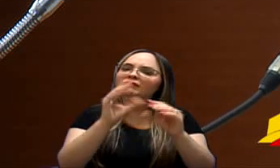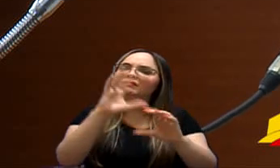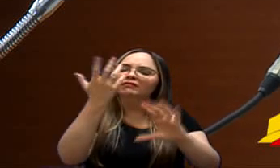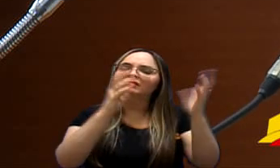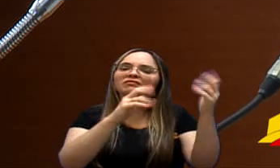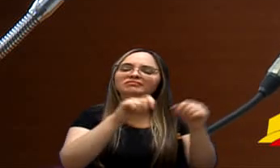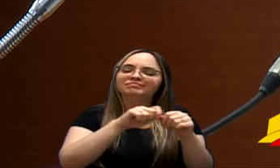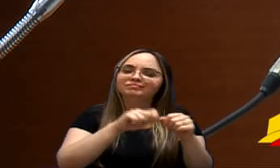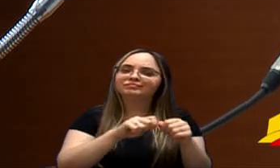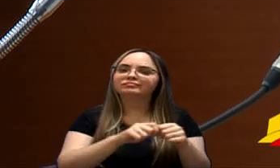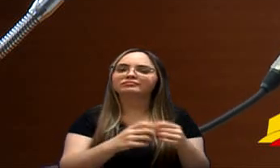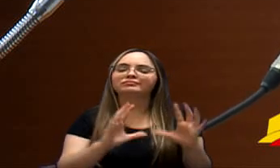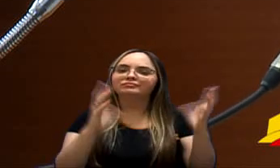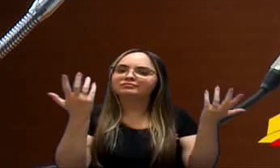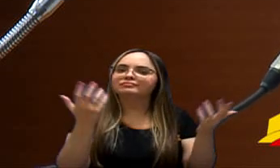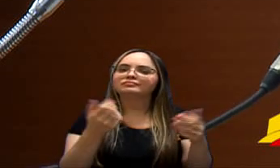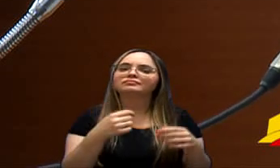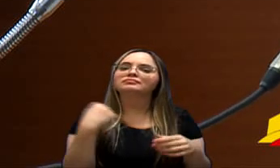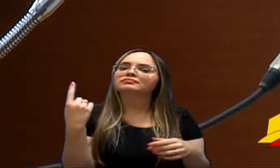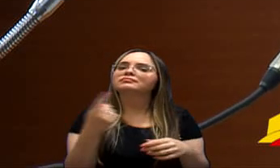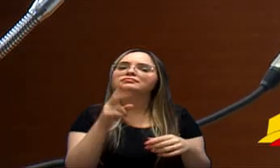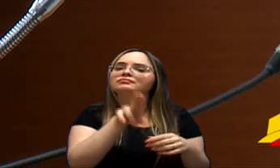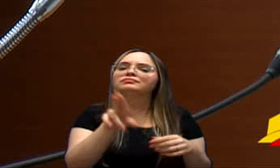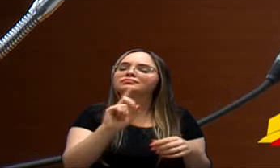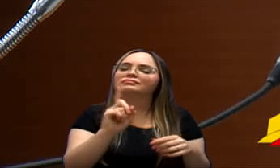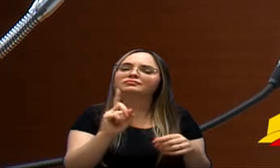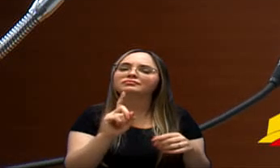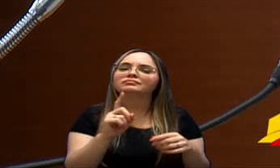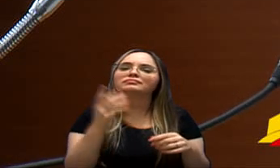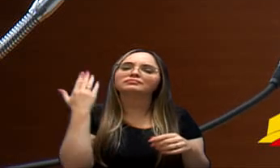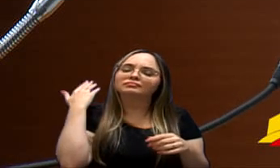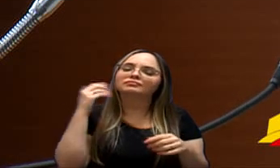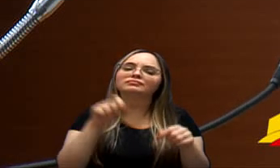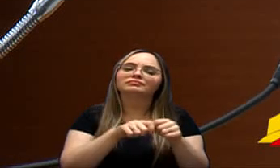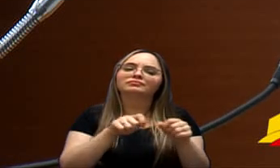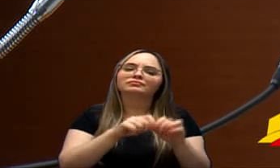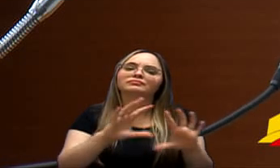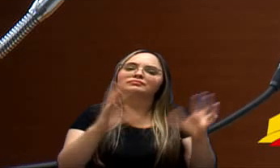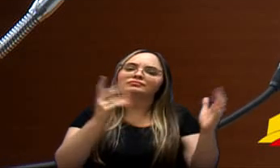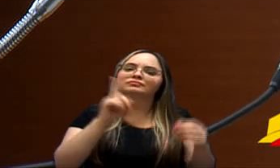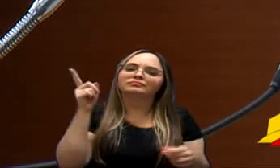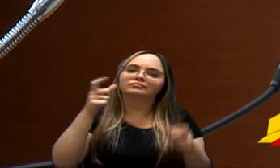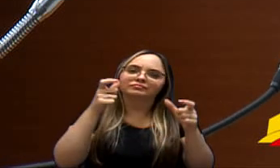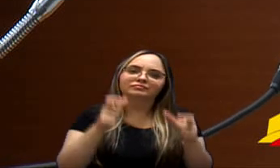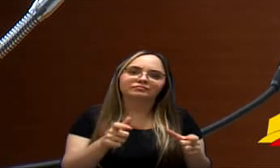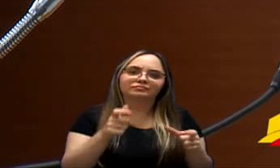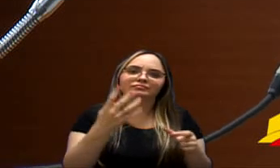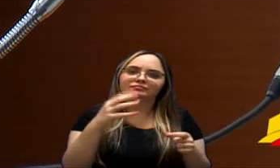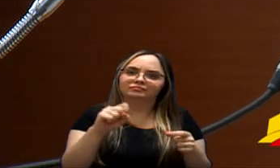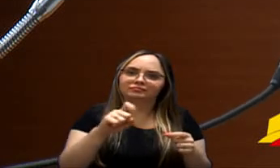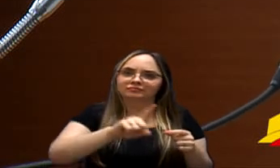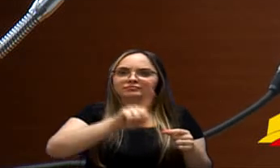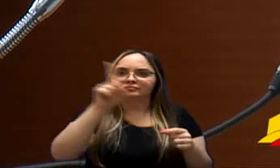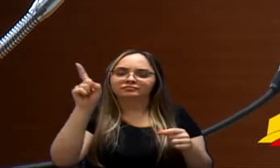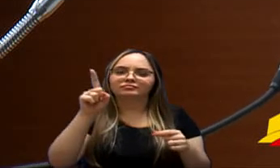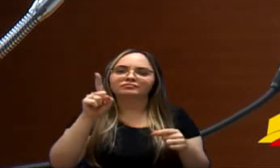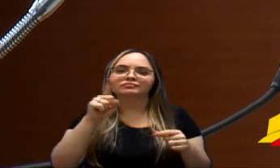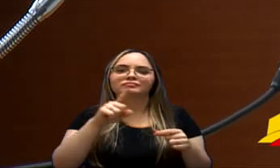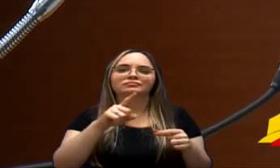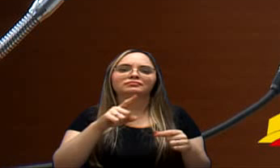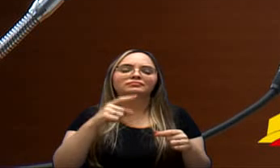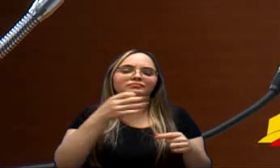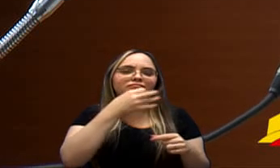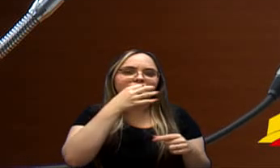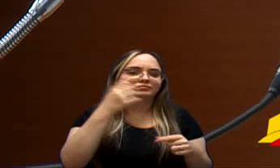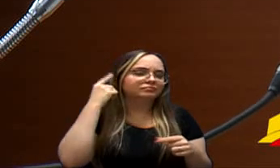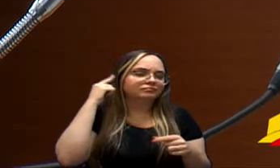se faz, por que nós não utilizamos? Outro dia fizemos um evento lá no Vitória Regis que as caixas de som estavam para me estourar